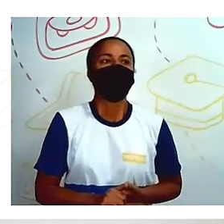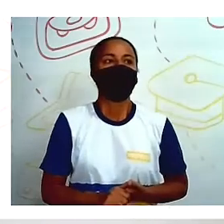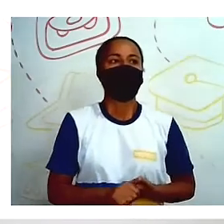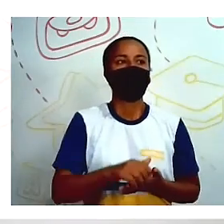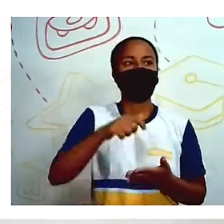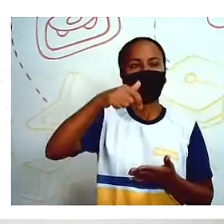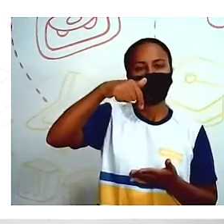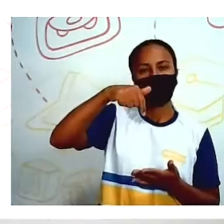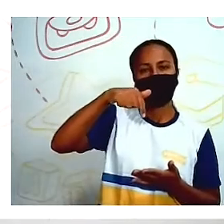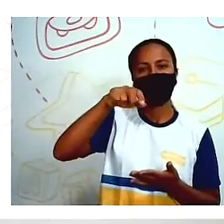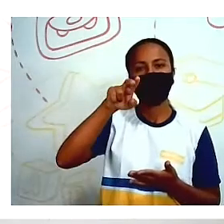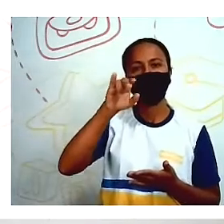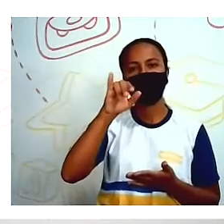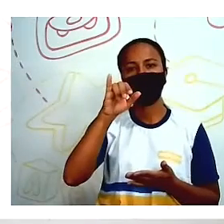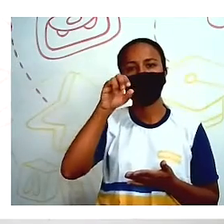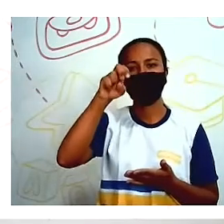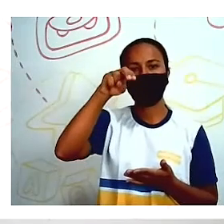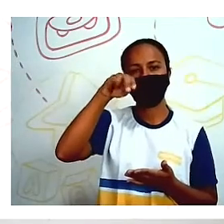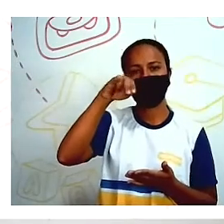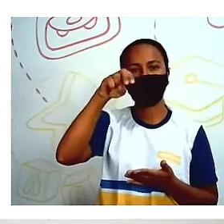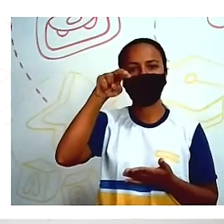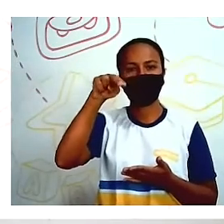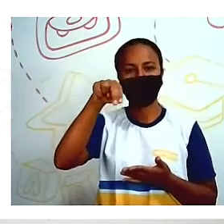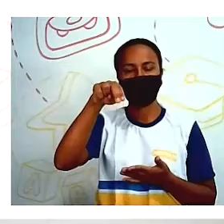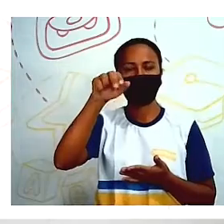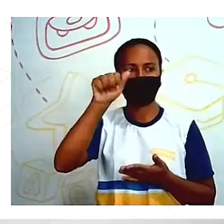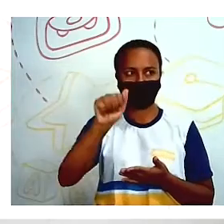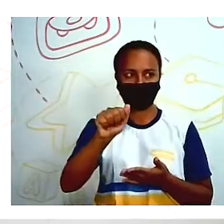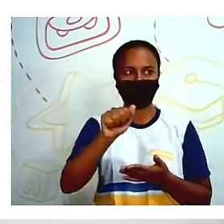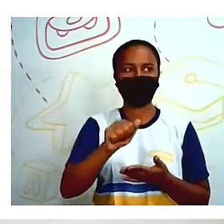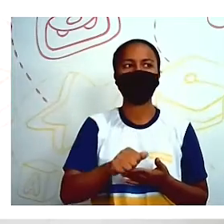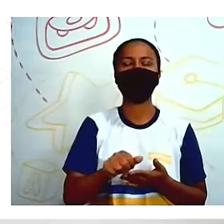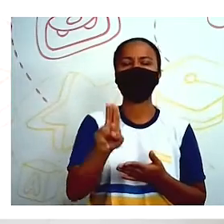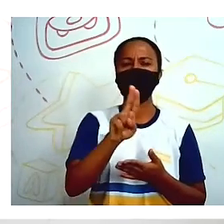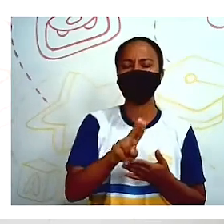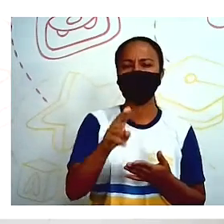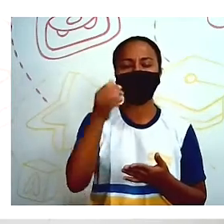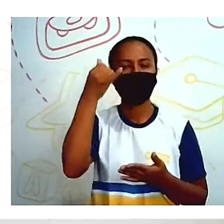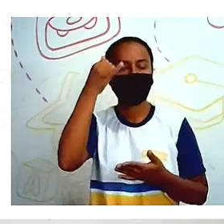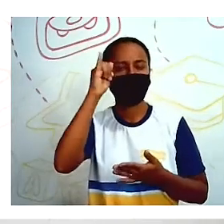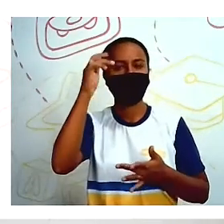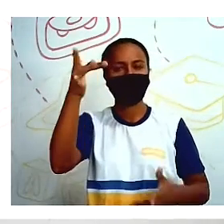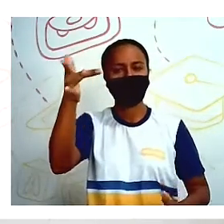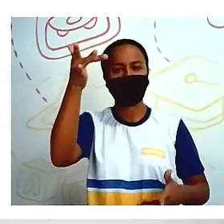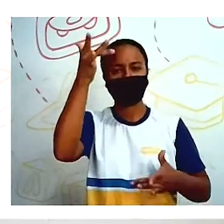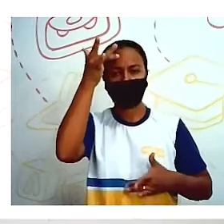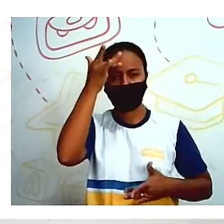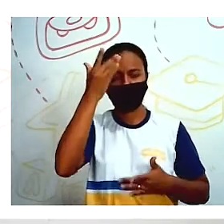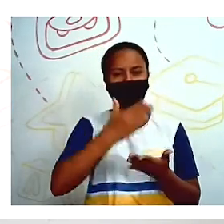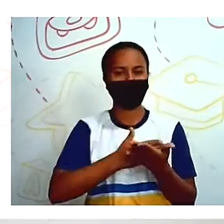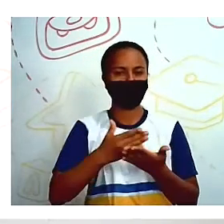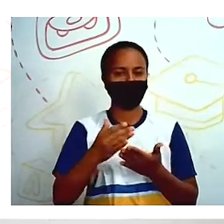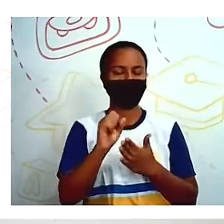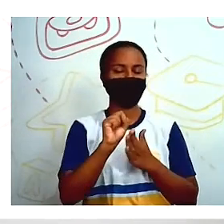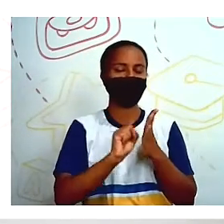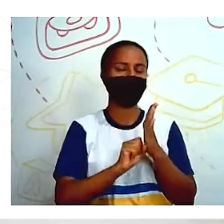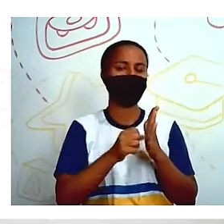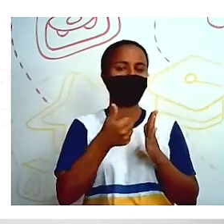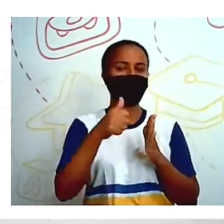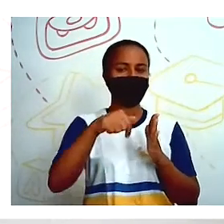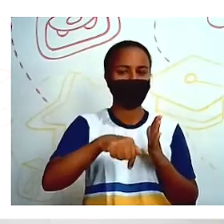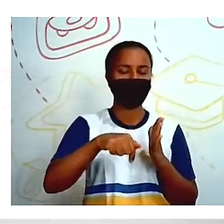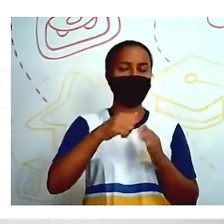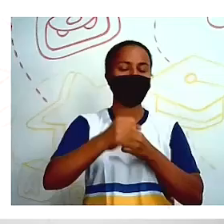quinina é um remédio que foi usado contra a malária desde lá o início do século XVII. Em